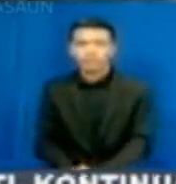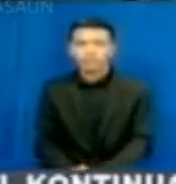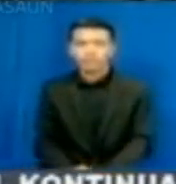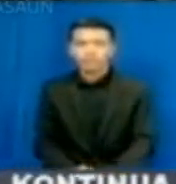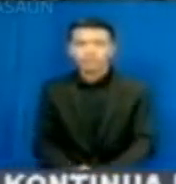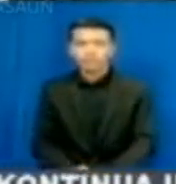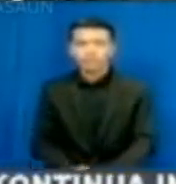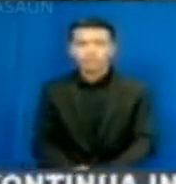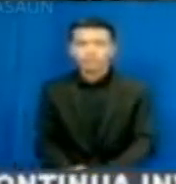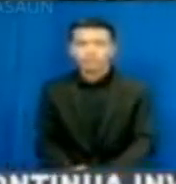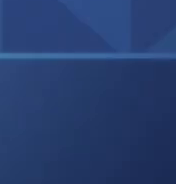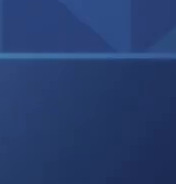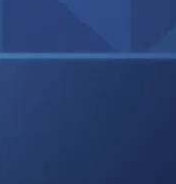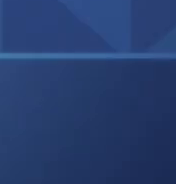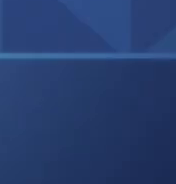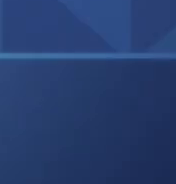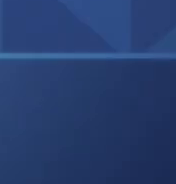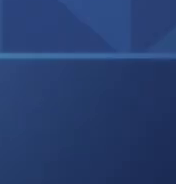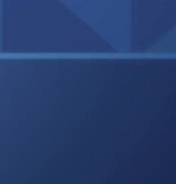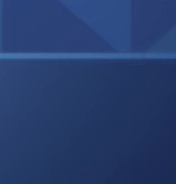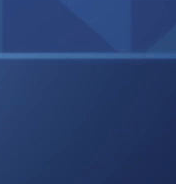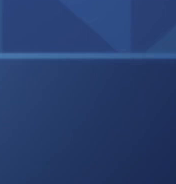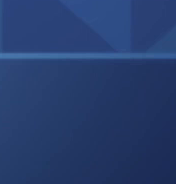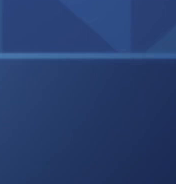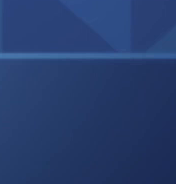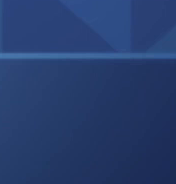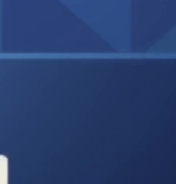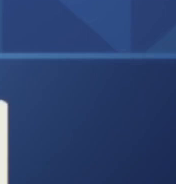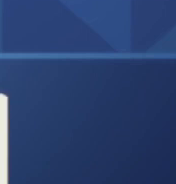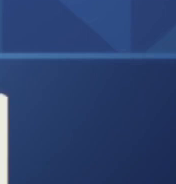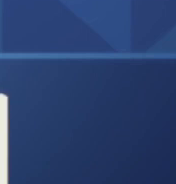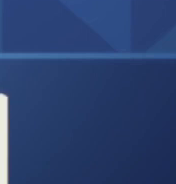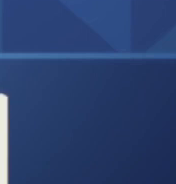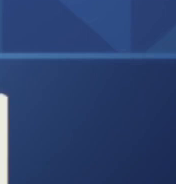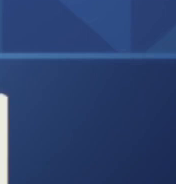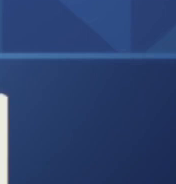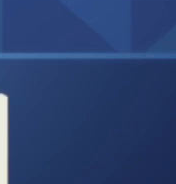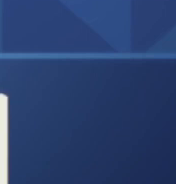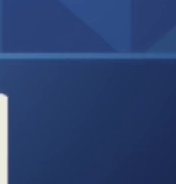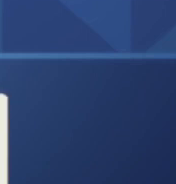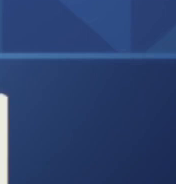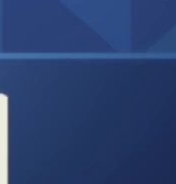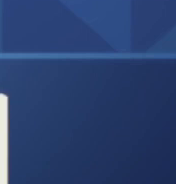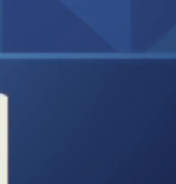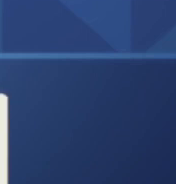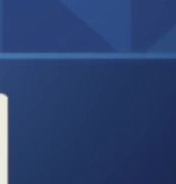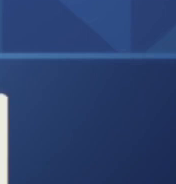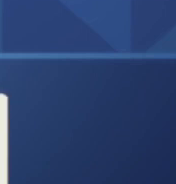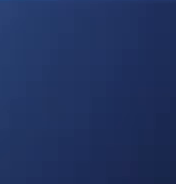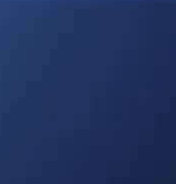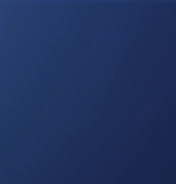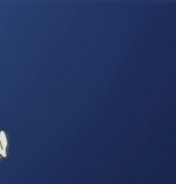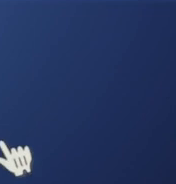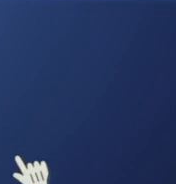Lenya Lai, ba RTTL. Hai, telespectadores, atu hetan informação atuais no factuais, que tal lua